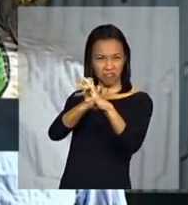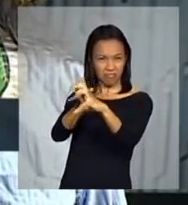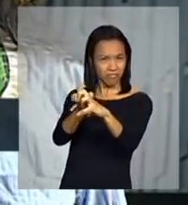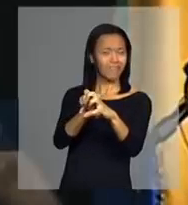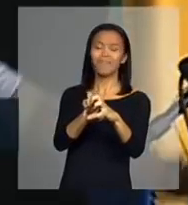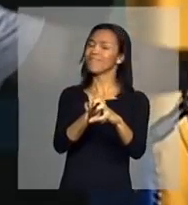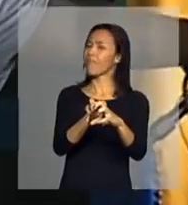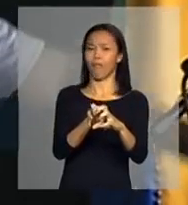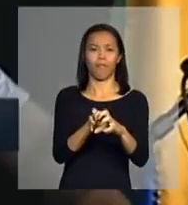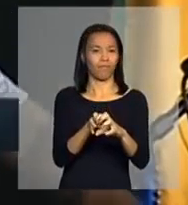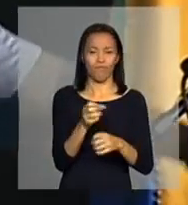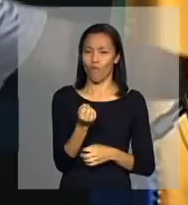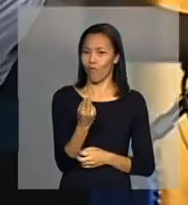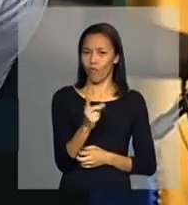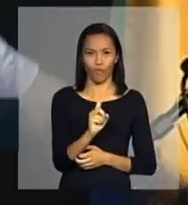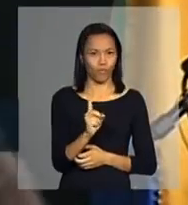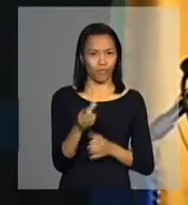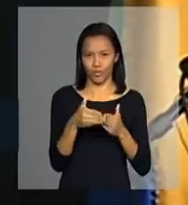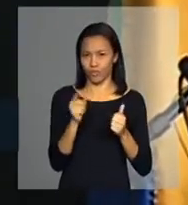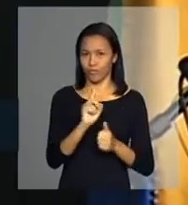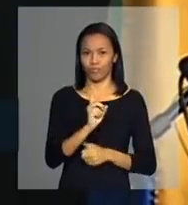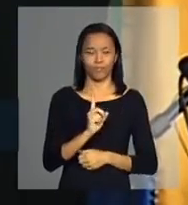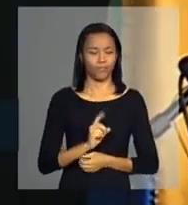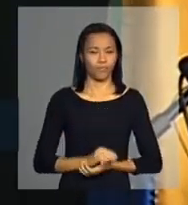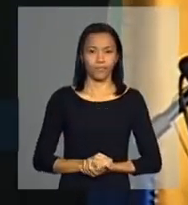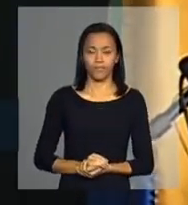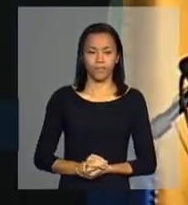brigar com vocês.